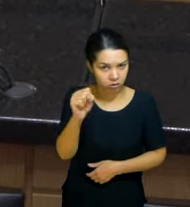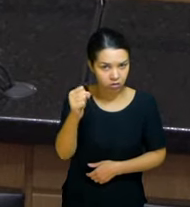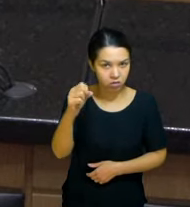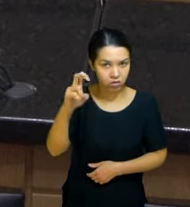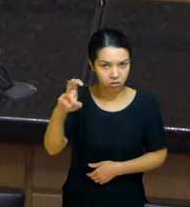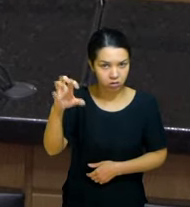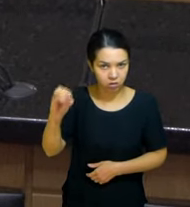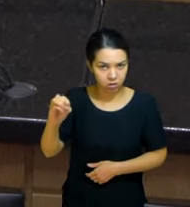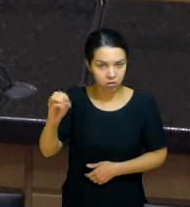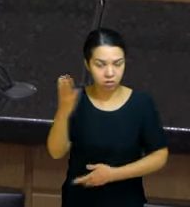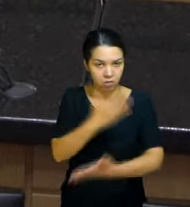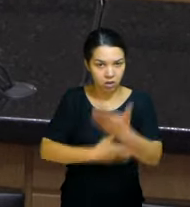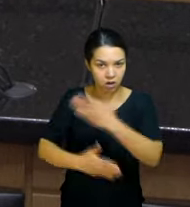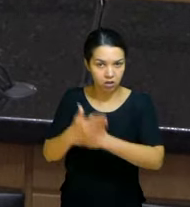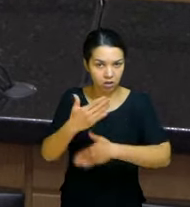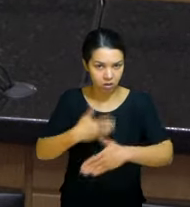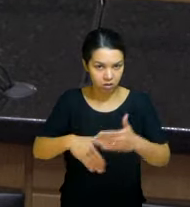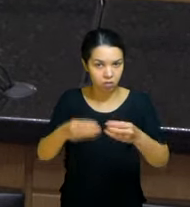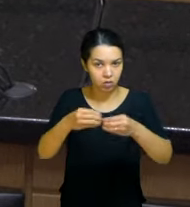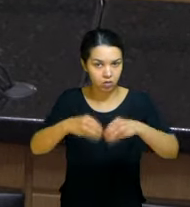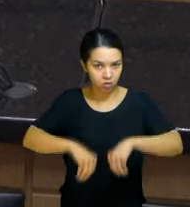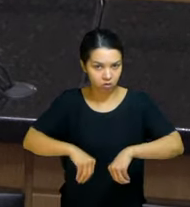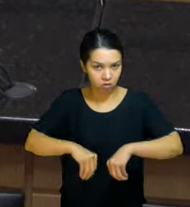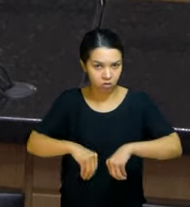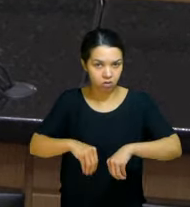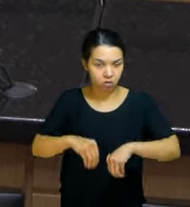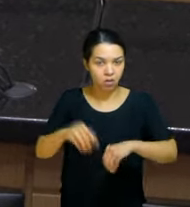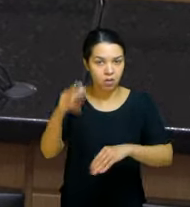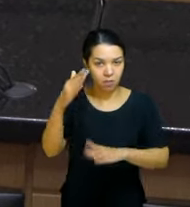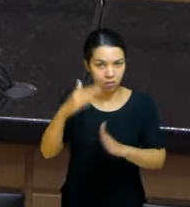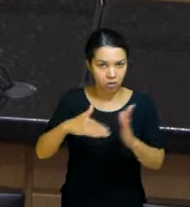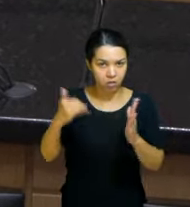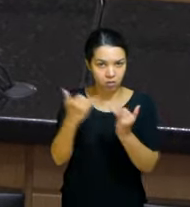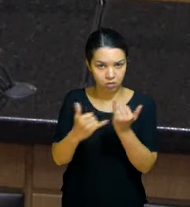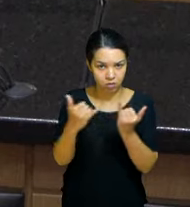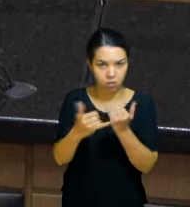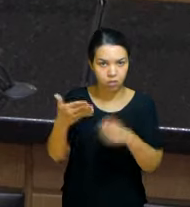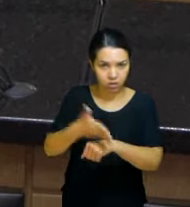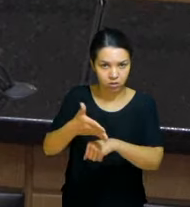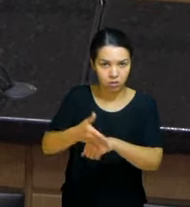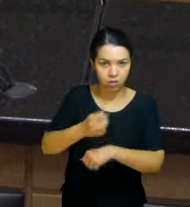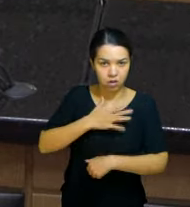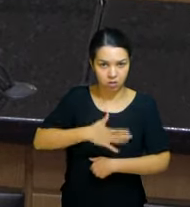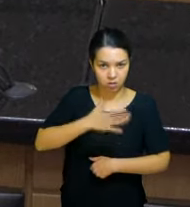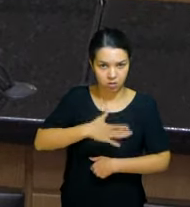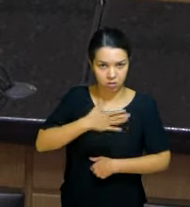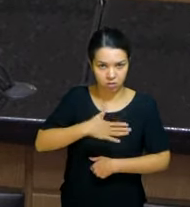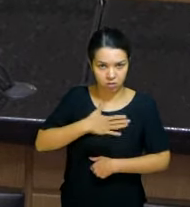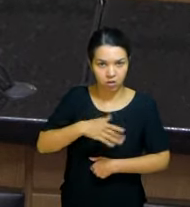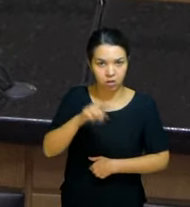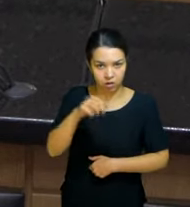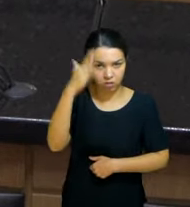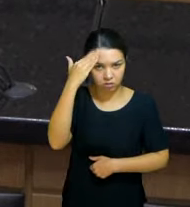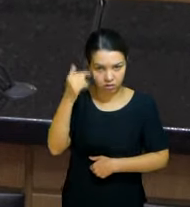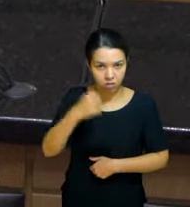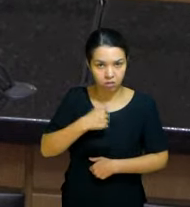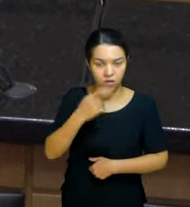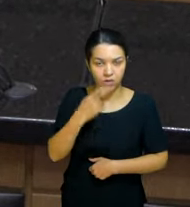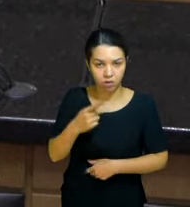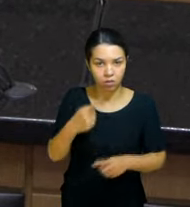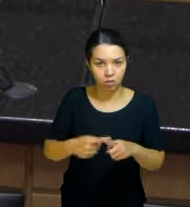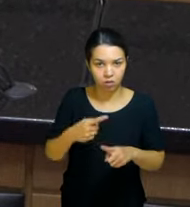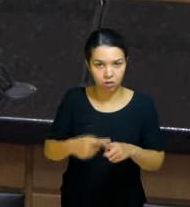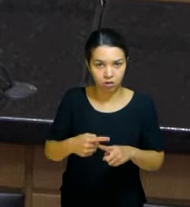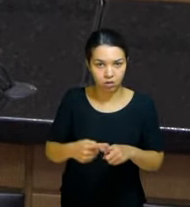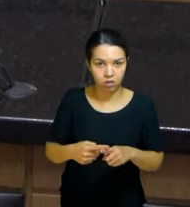850 para-atletas que foram afetados, menos da metade vai participar em agosto. O coronel Freiberg sabe do que eu estou falando, porque eu